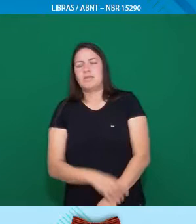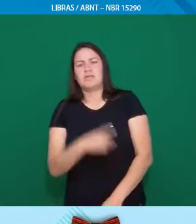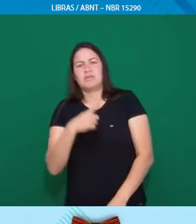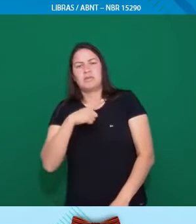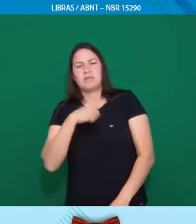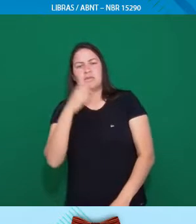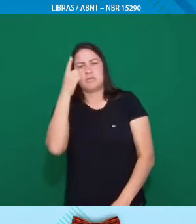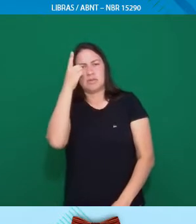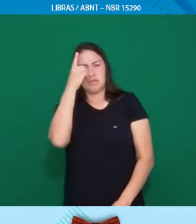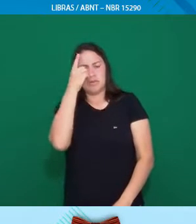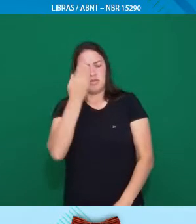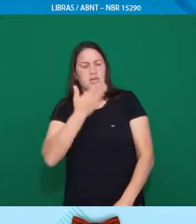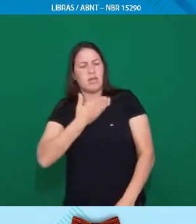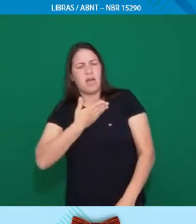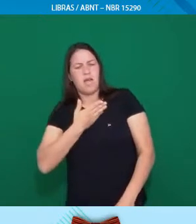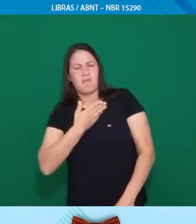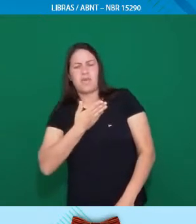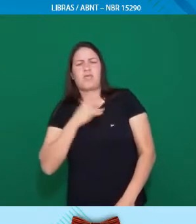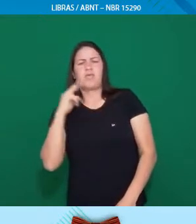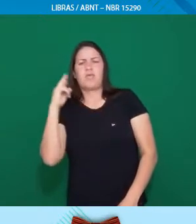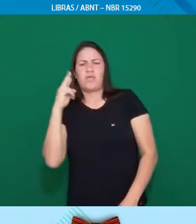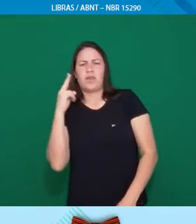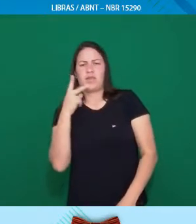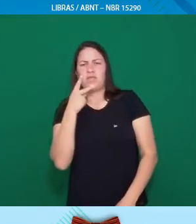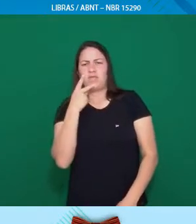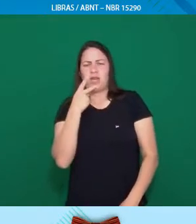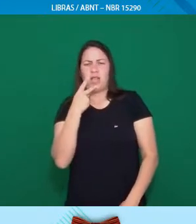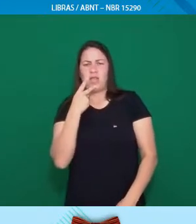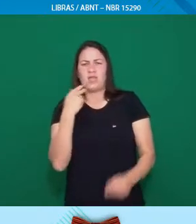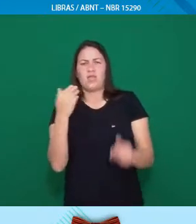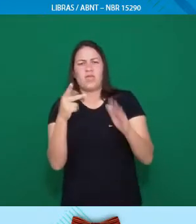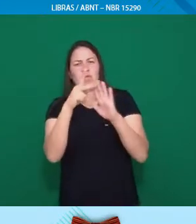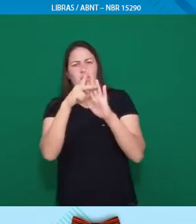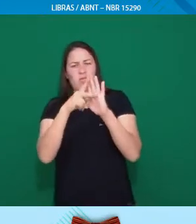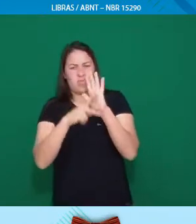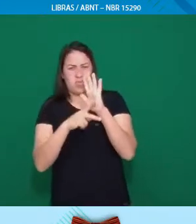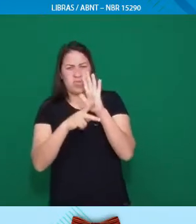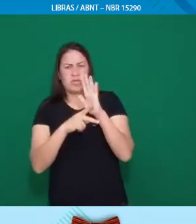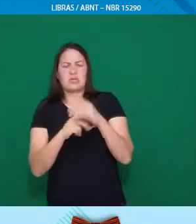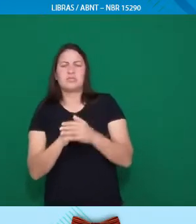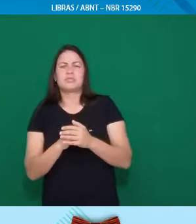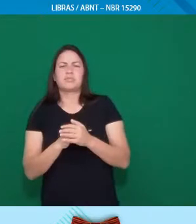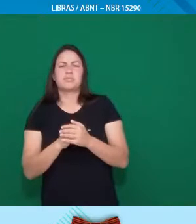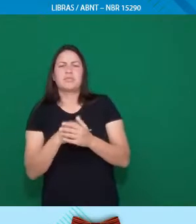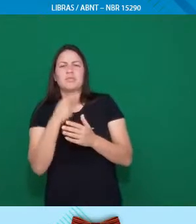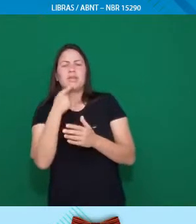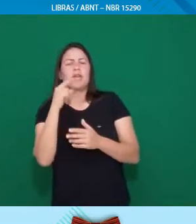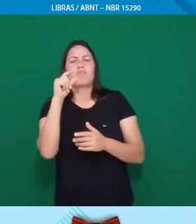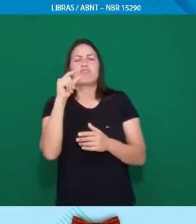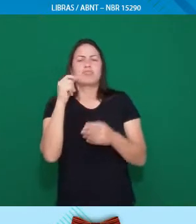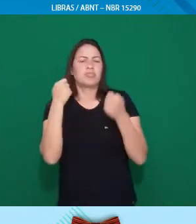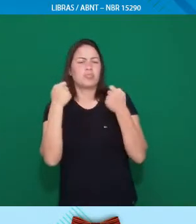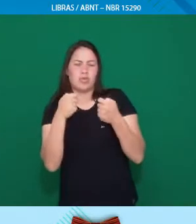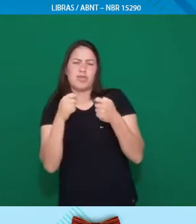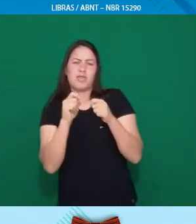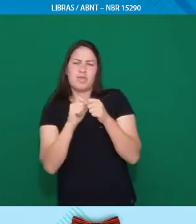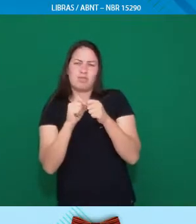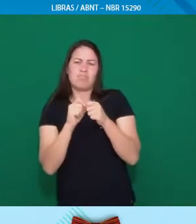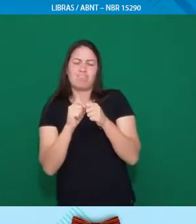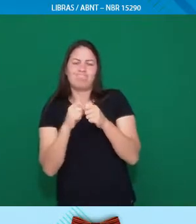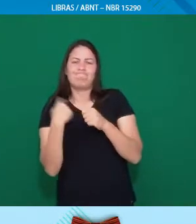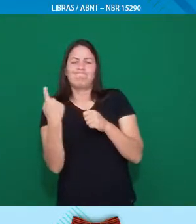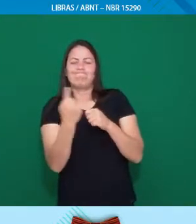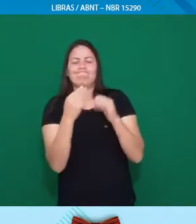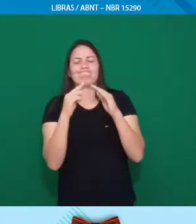falei assim como os demais colegas vereadores né então sou suspeita em falar que foi o autor desta Moção mas era um mínimo que nós poderíamos